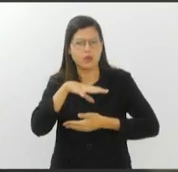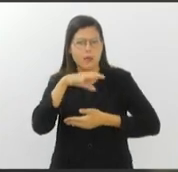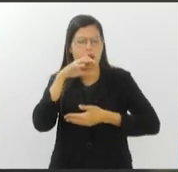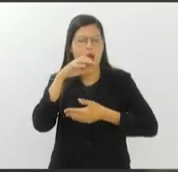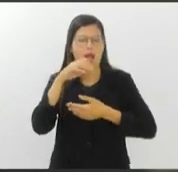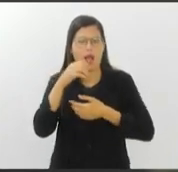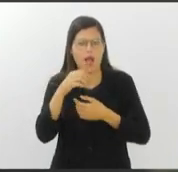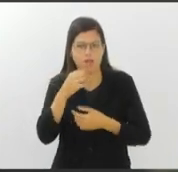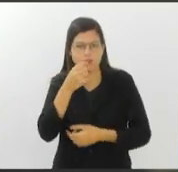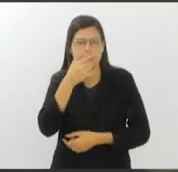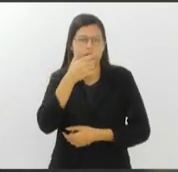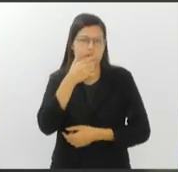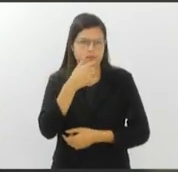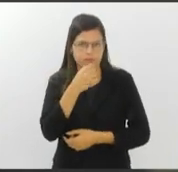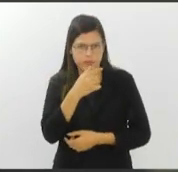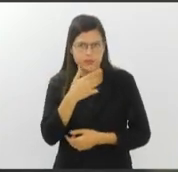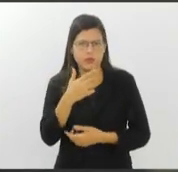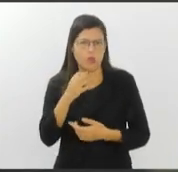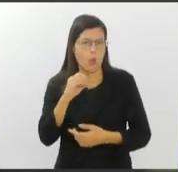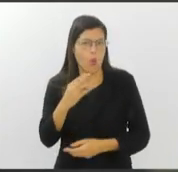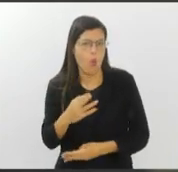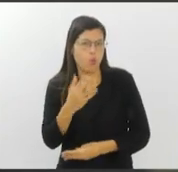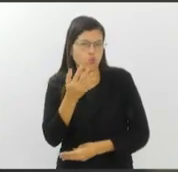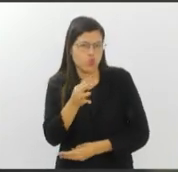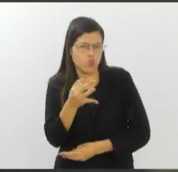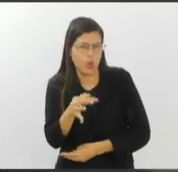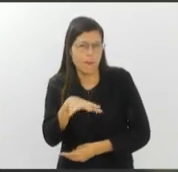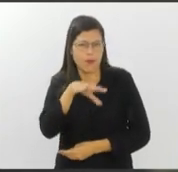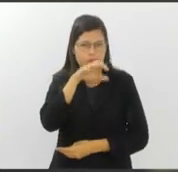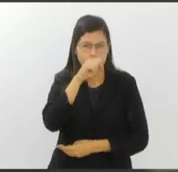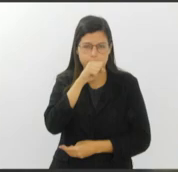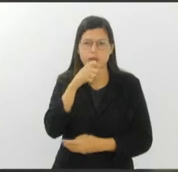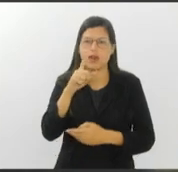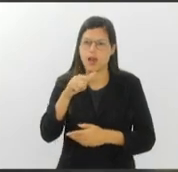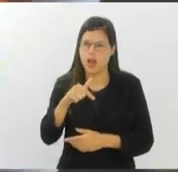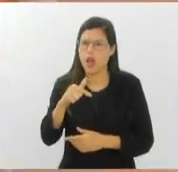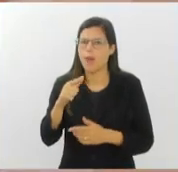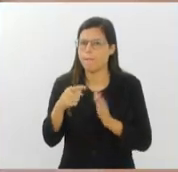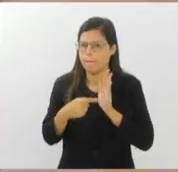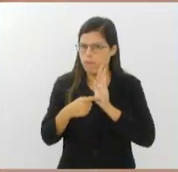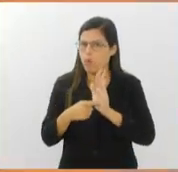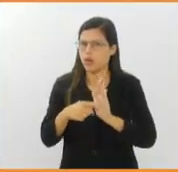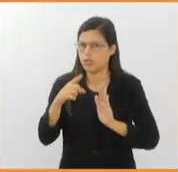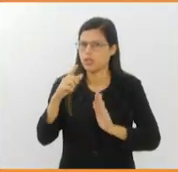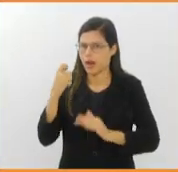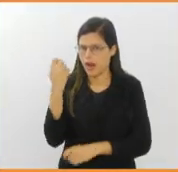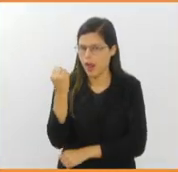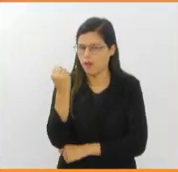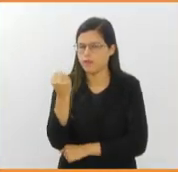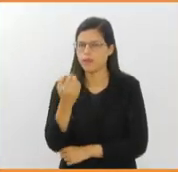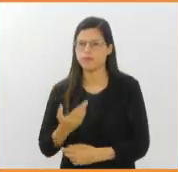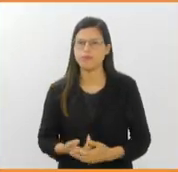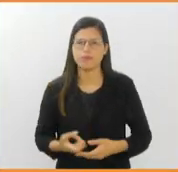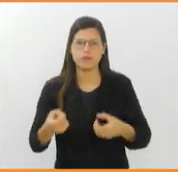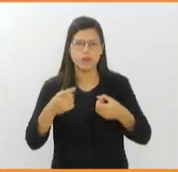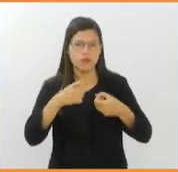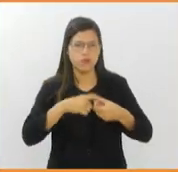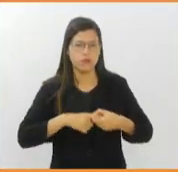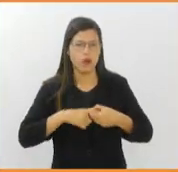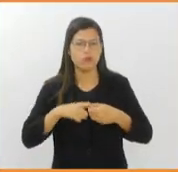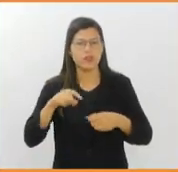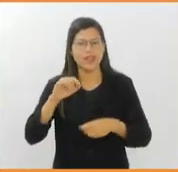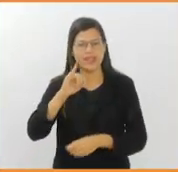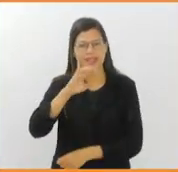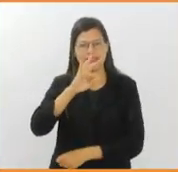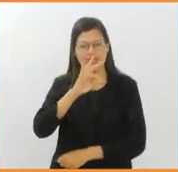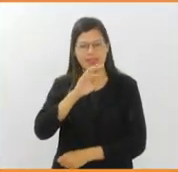respirar ou gemer para respirar. Esses são sinais de alerta, sinais de gravidade. retorna hoje ao Parque de Itaipava